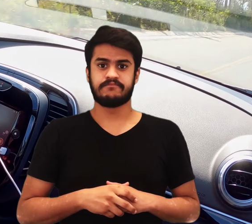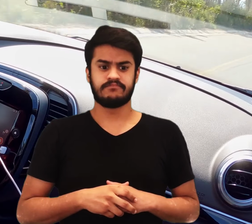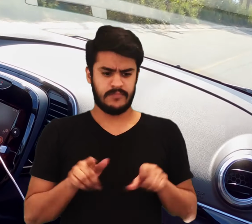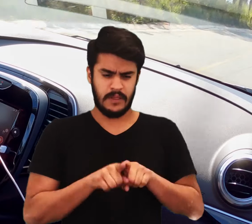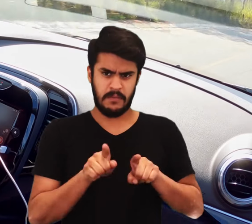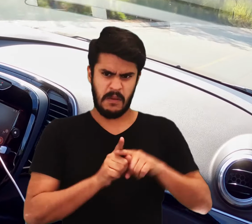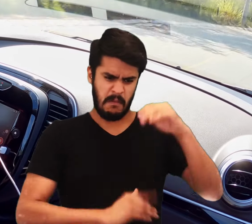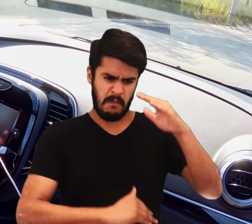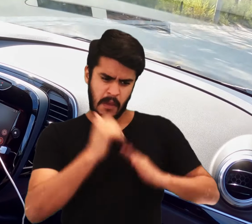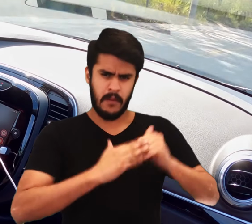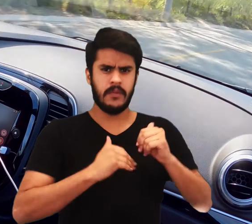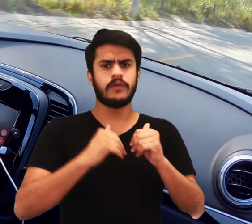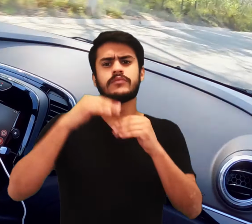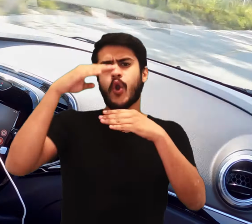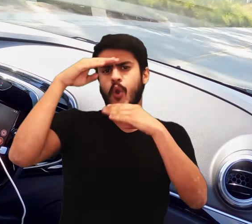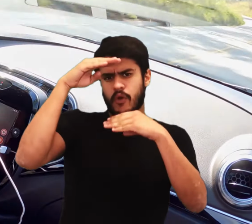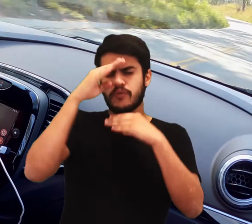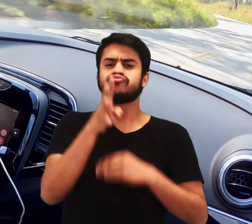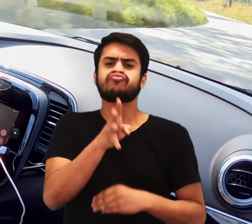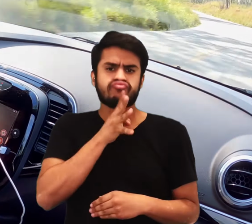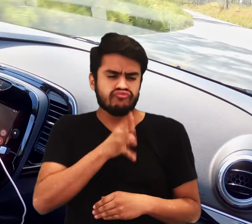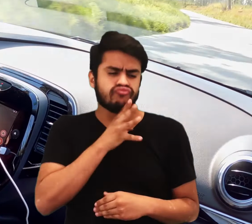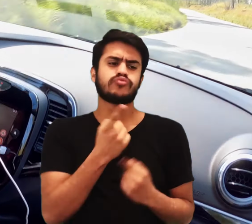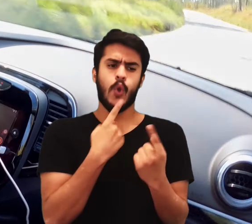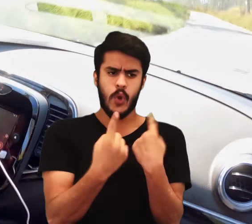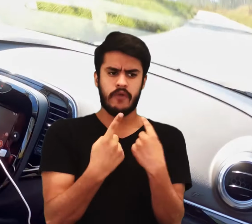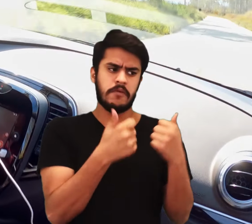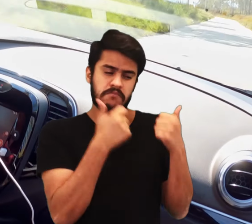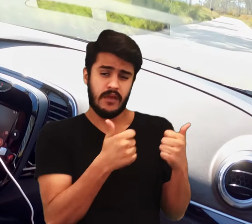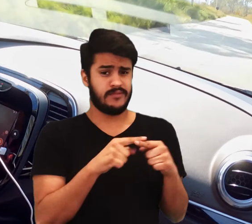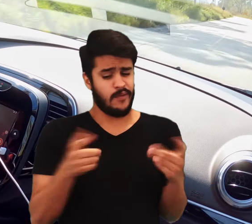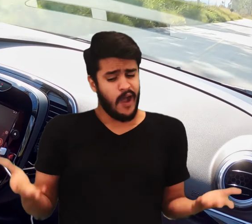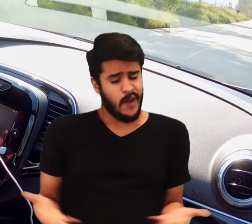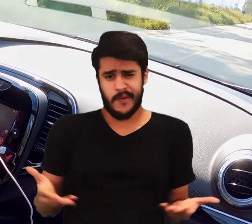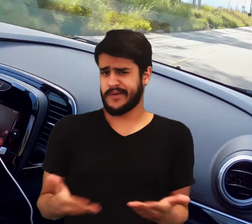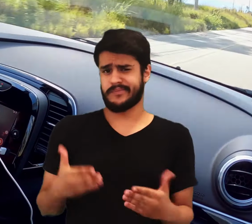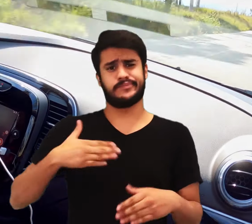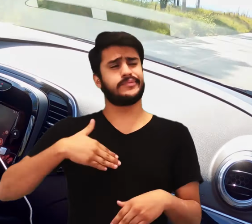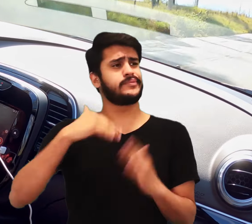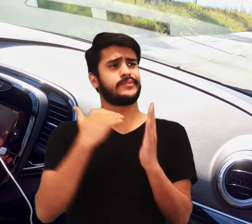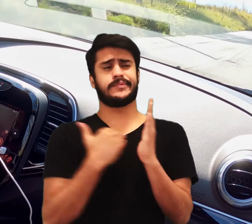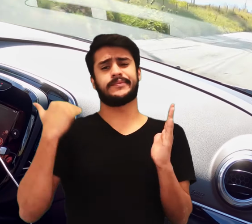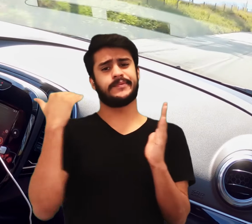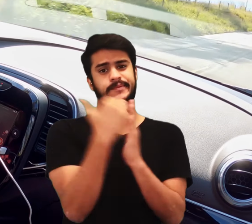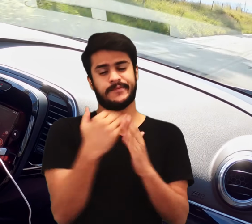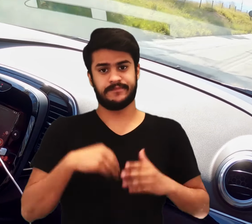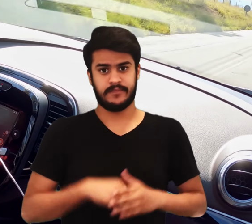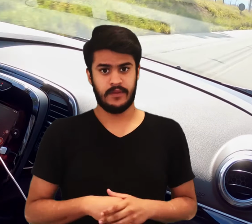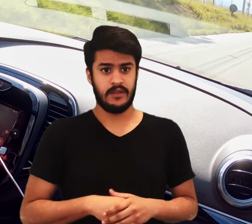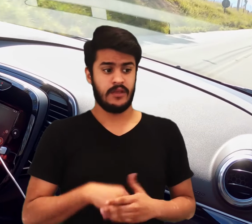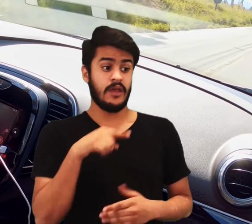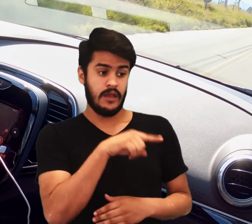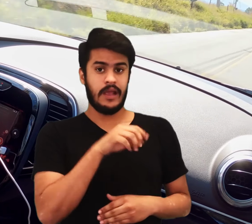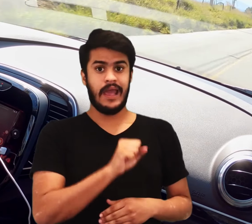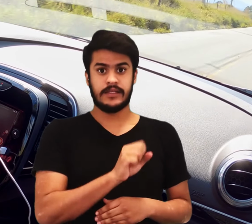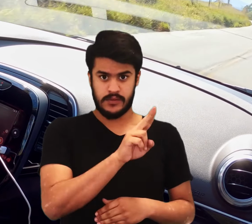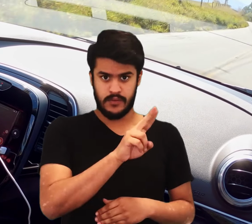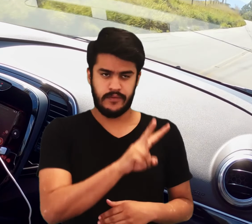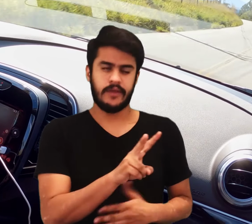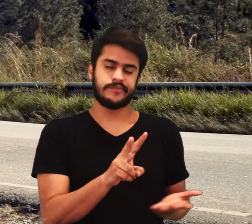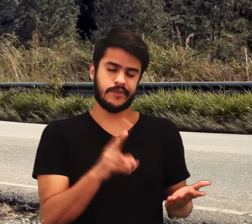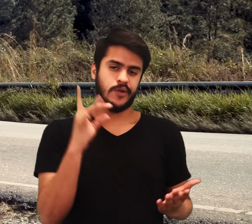Em termos de desvoltura na rodovia a gente já tinha experimentado, então aqui realmente dá e sobra. não é dos SUVs e